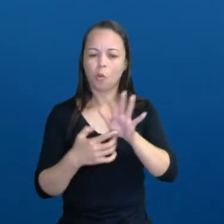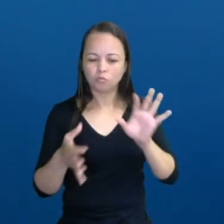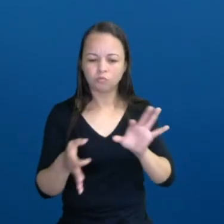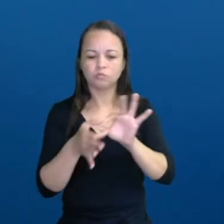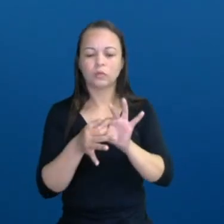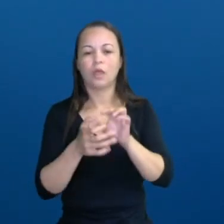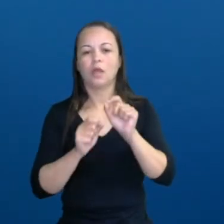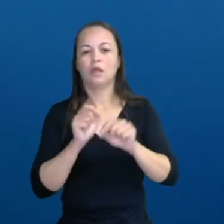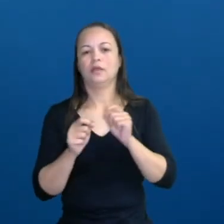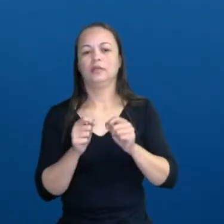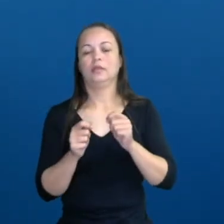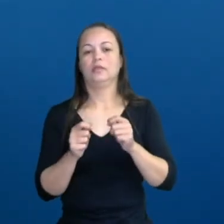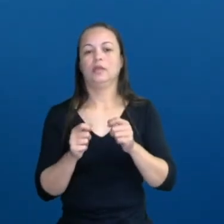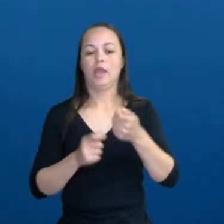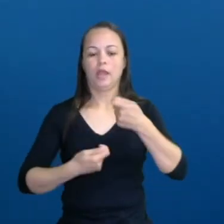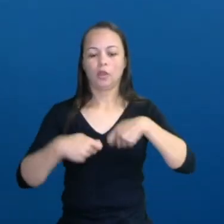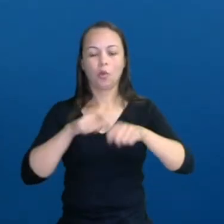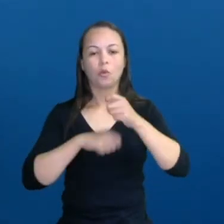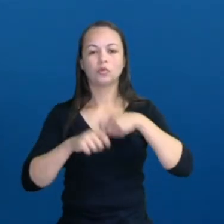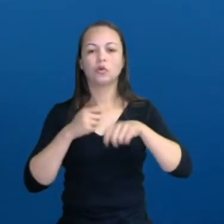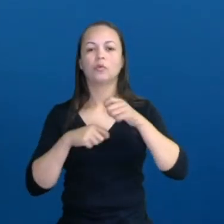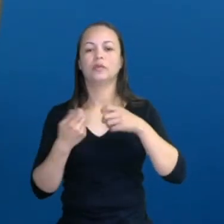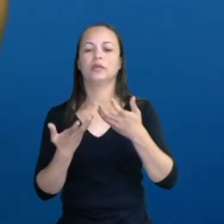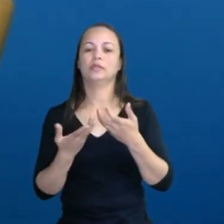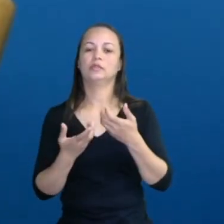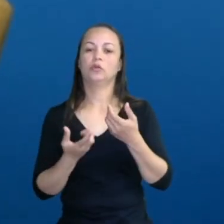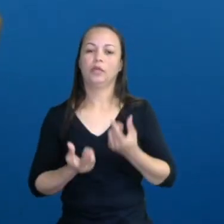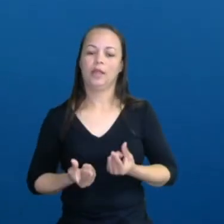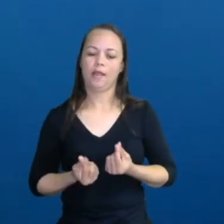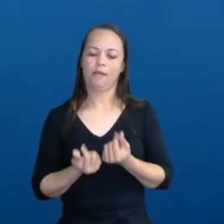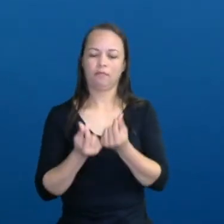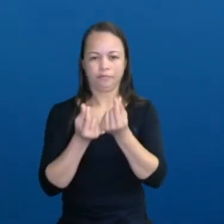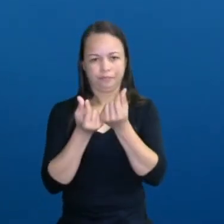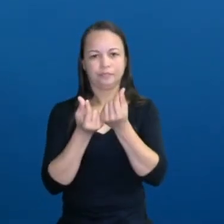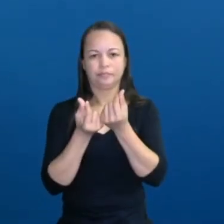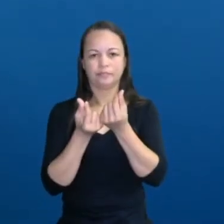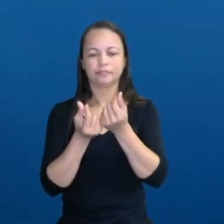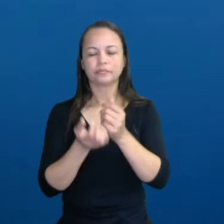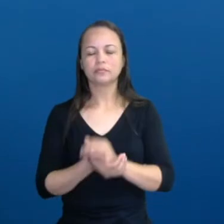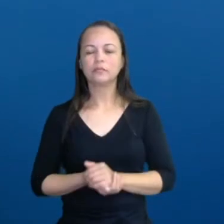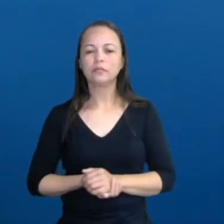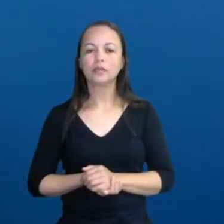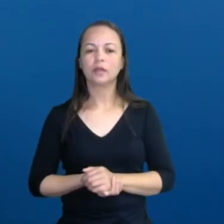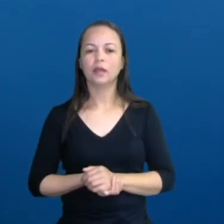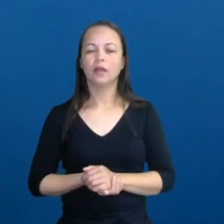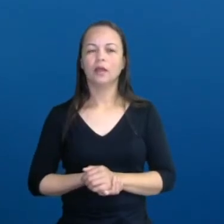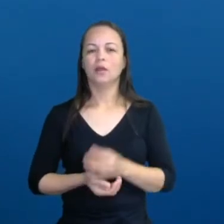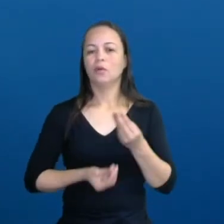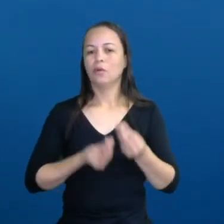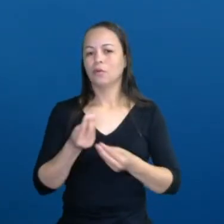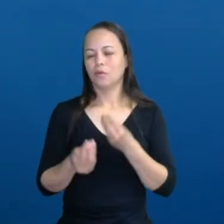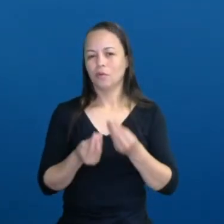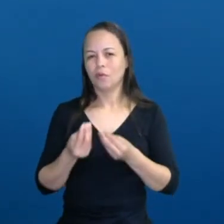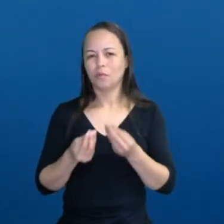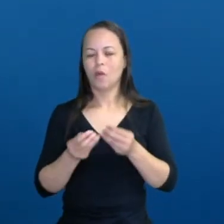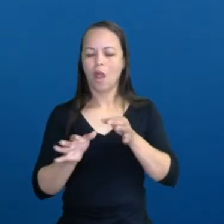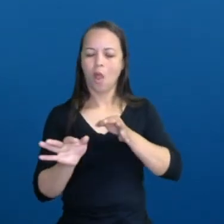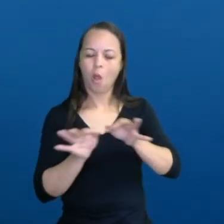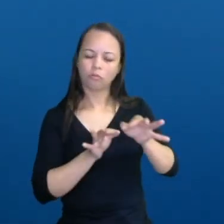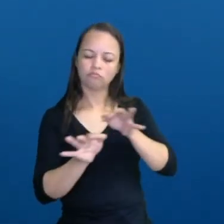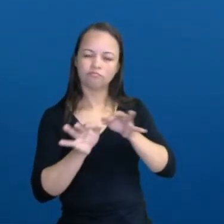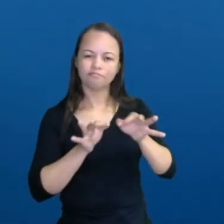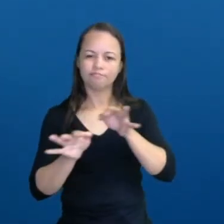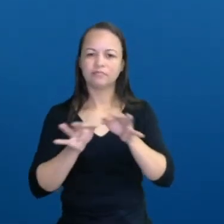forma econômica que nós conhecemos hoje, chamada de capitalismo, como um meio de